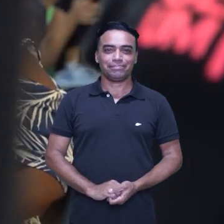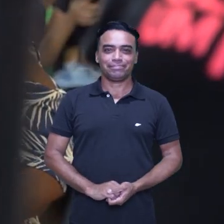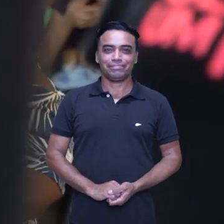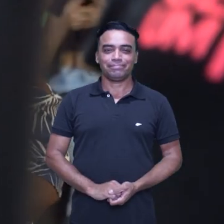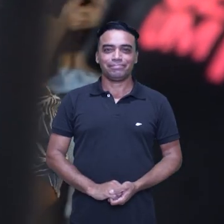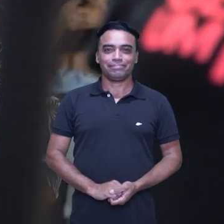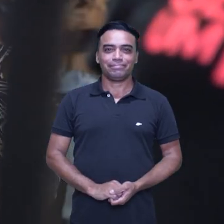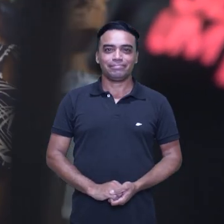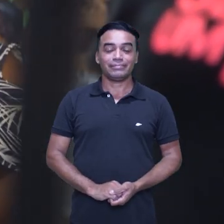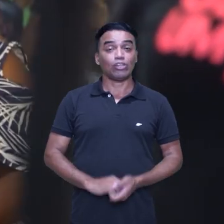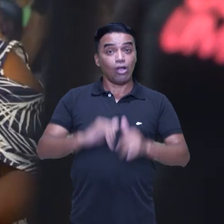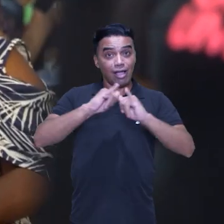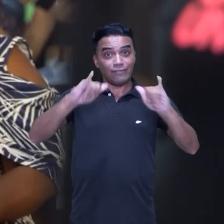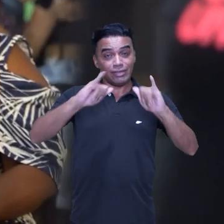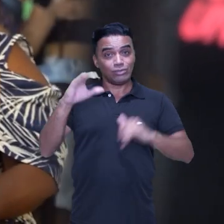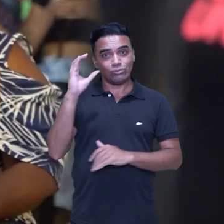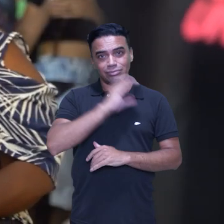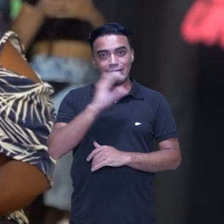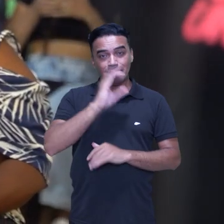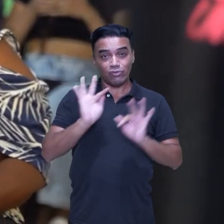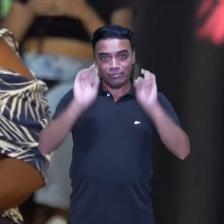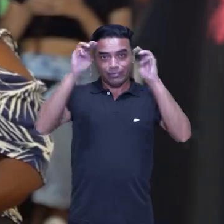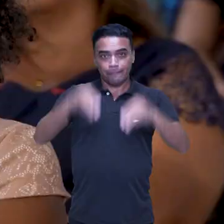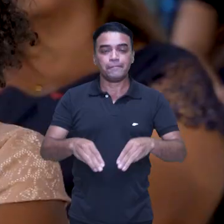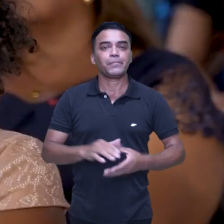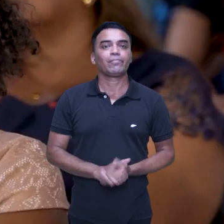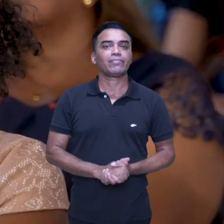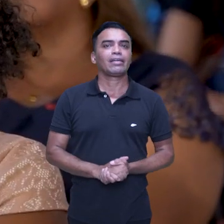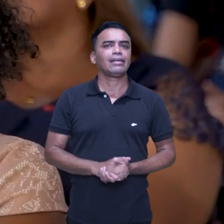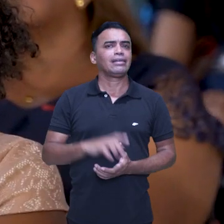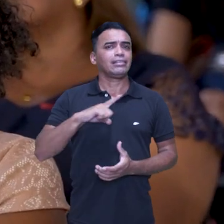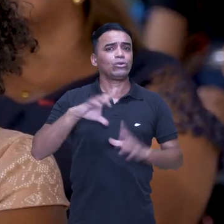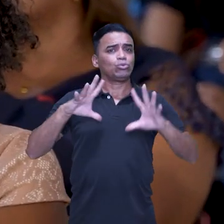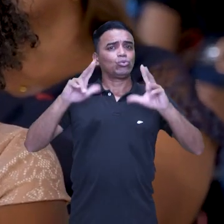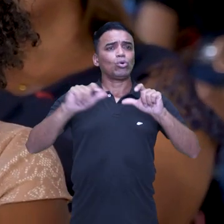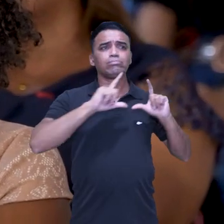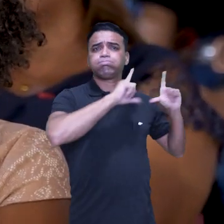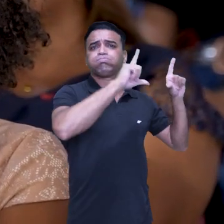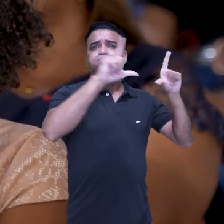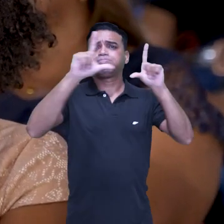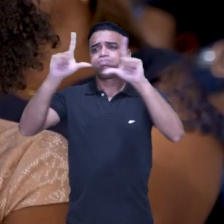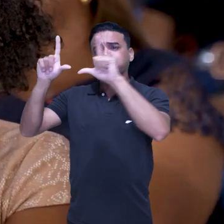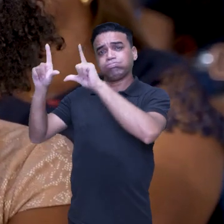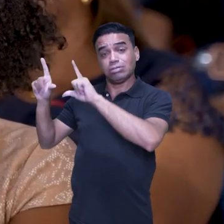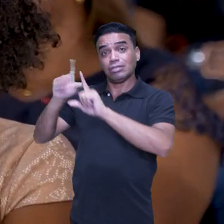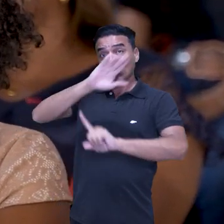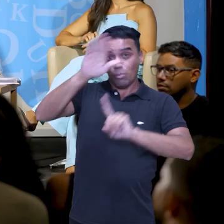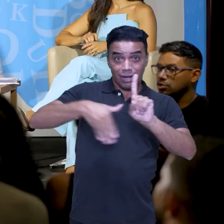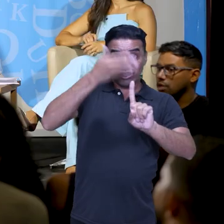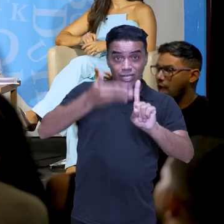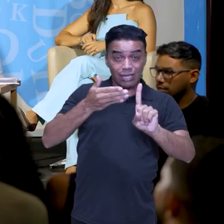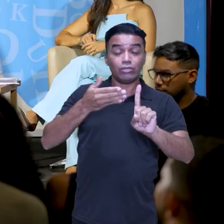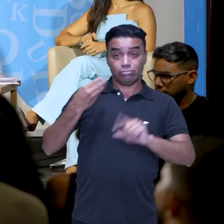Gente, só um aviso rapidinho antes da Rose encerrar. A gente está com todas as lonas ali, então os homenageados que